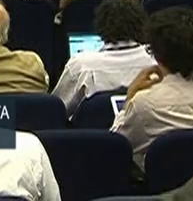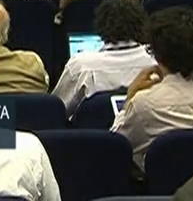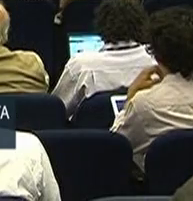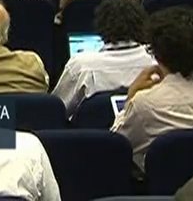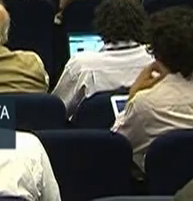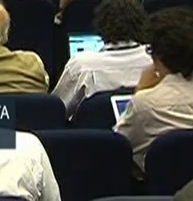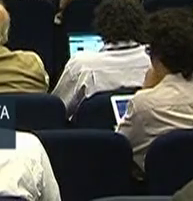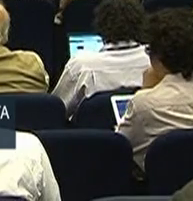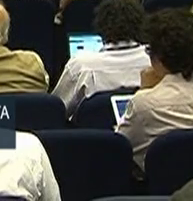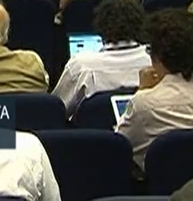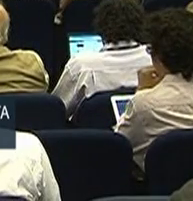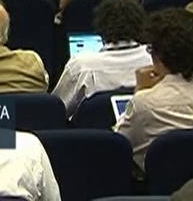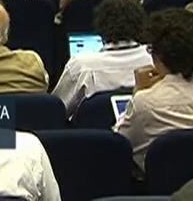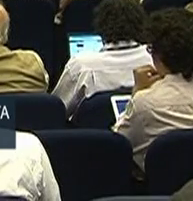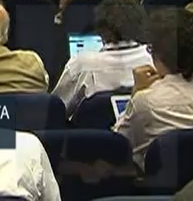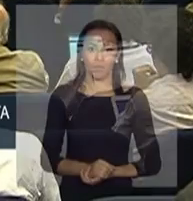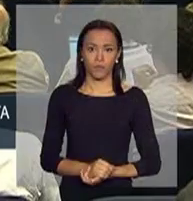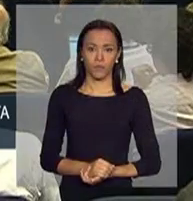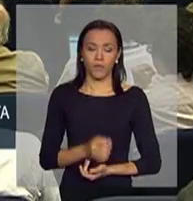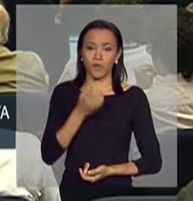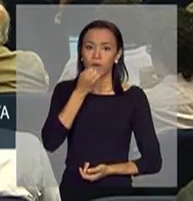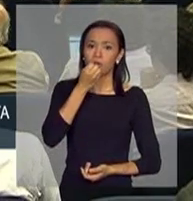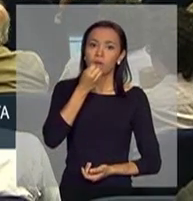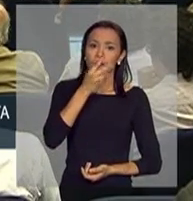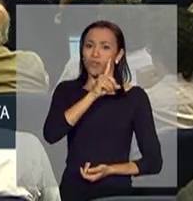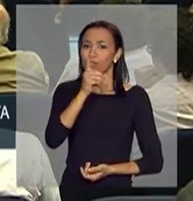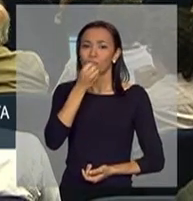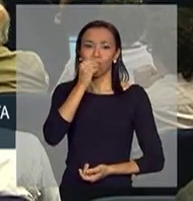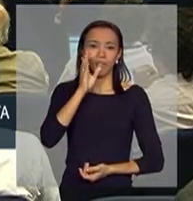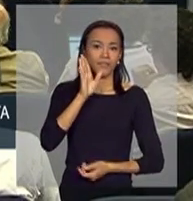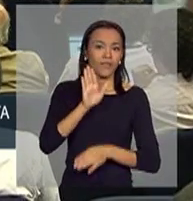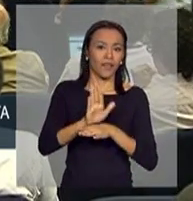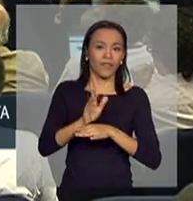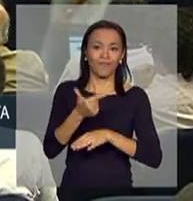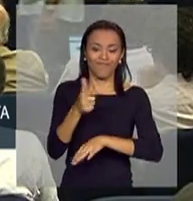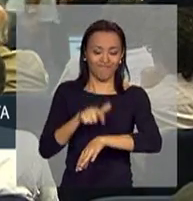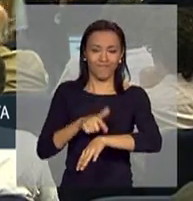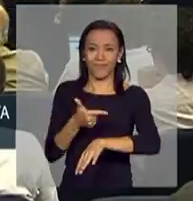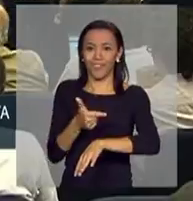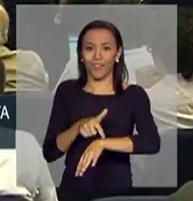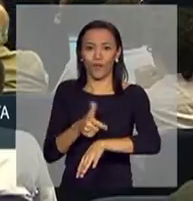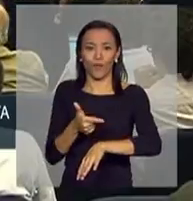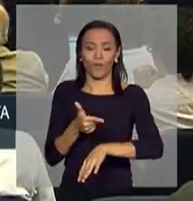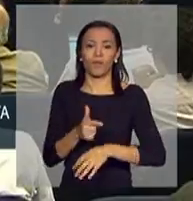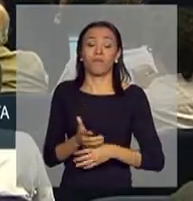Bom dia ou boa tarde, eu estou sem relógio, plateia. Boa tarde.